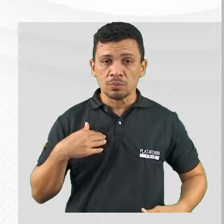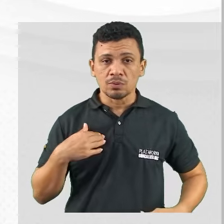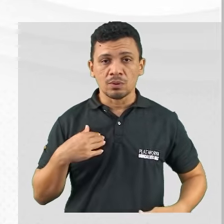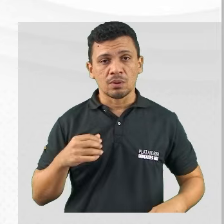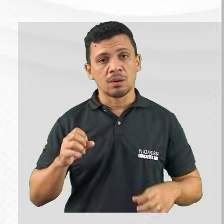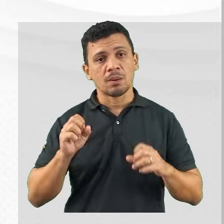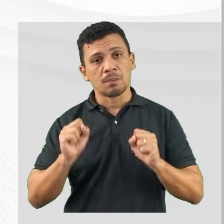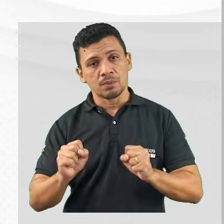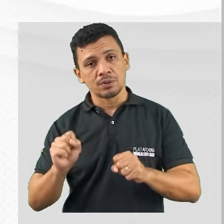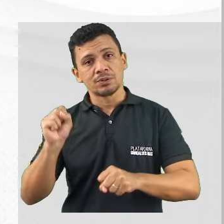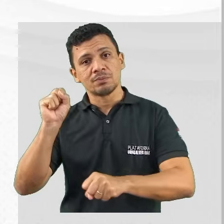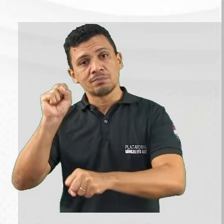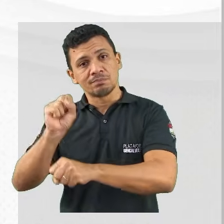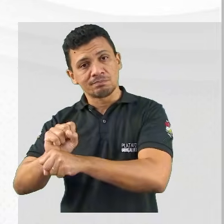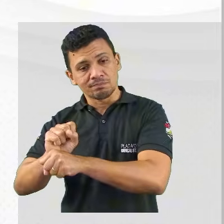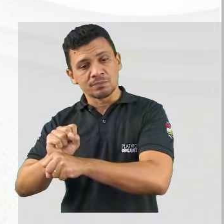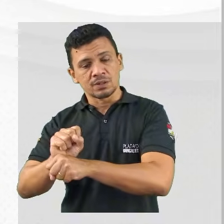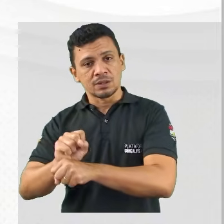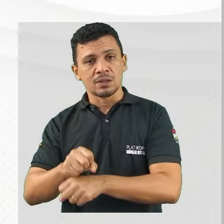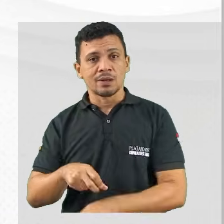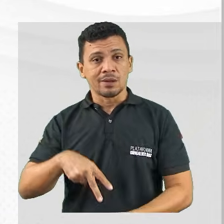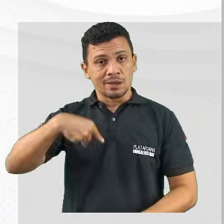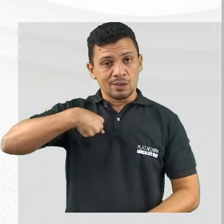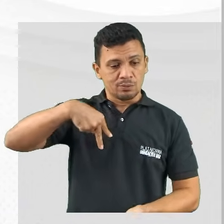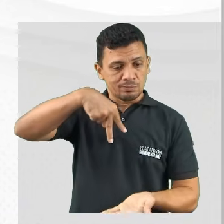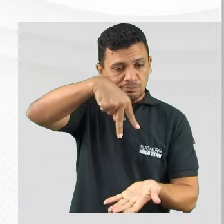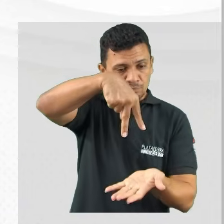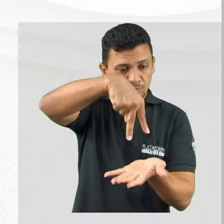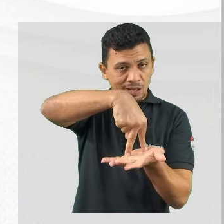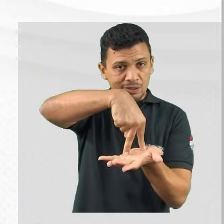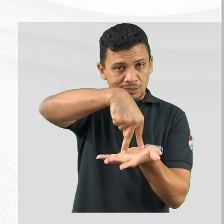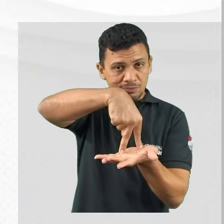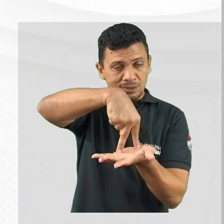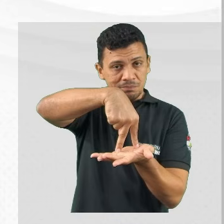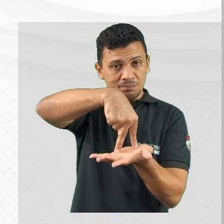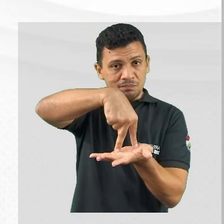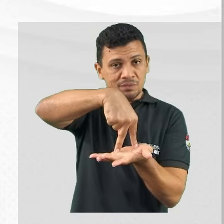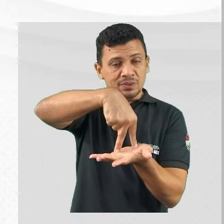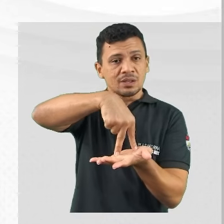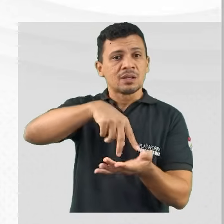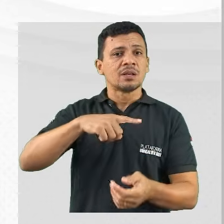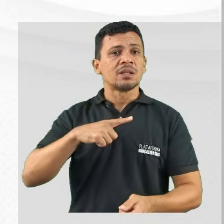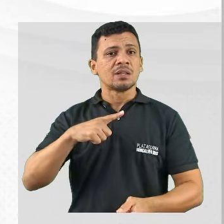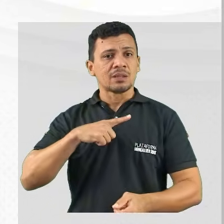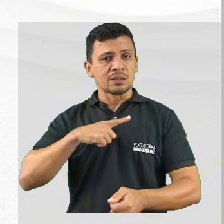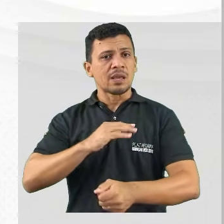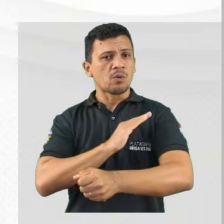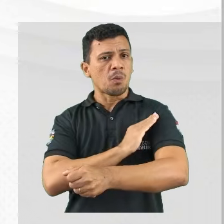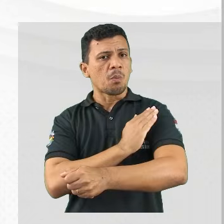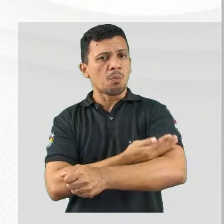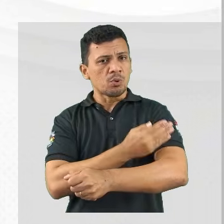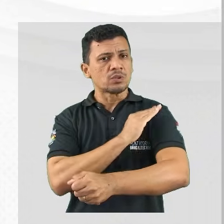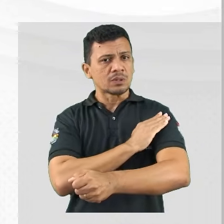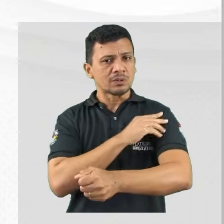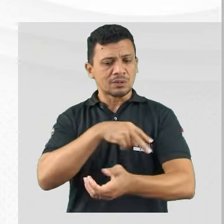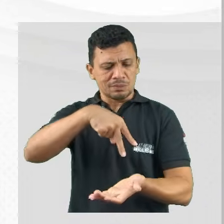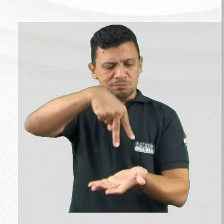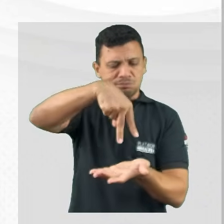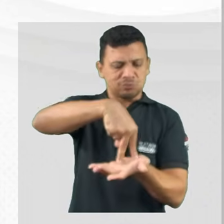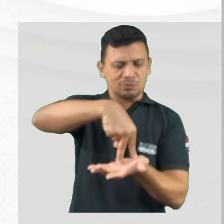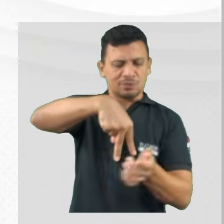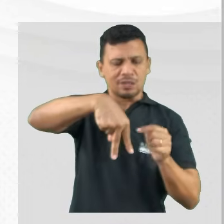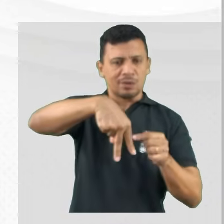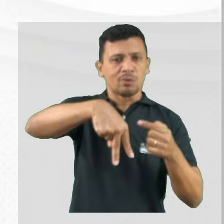corporais, tá? Eu estou aqui em pé, dando essa aula para vocês, então eu tenho musculaturas que estão contraindo para que